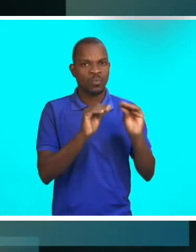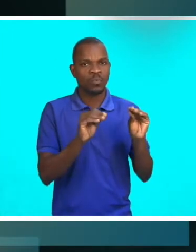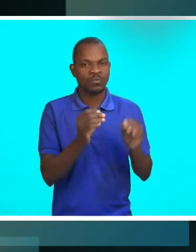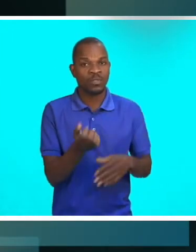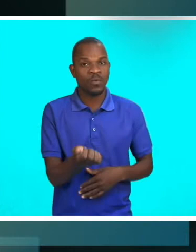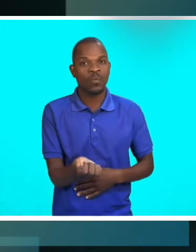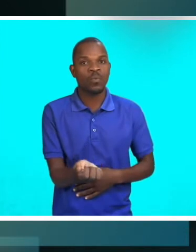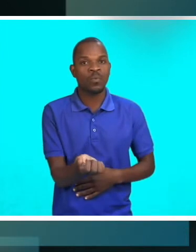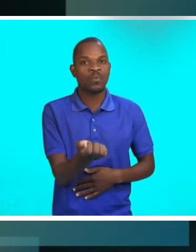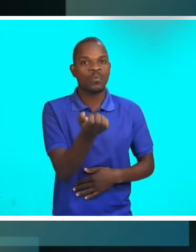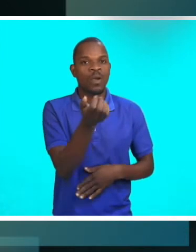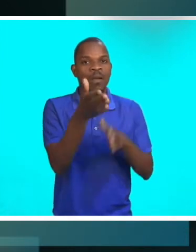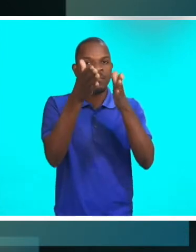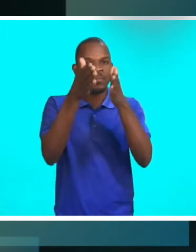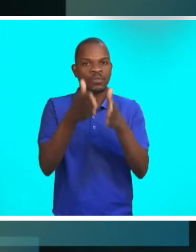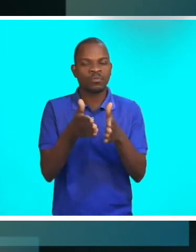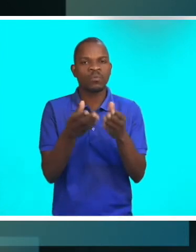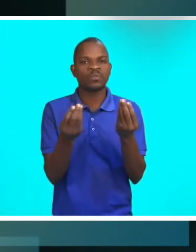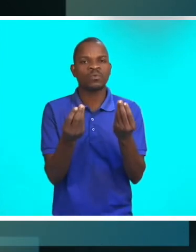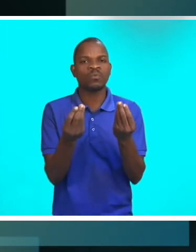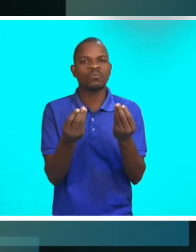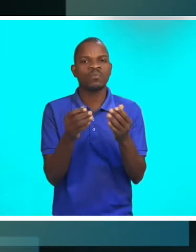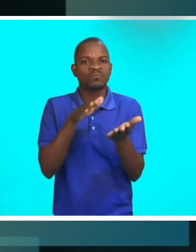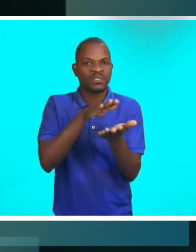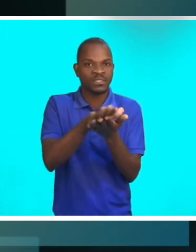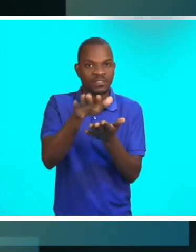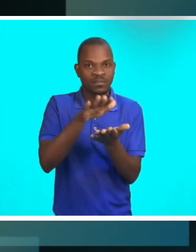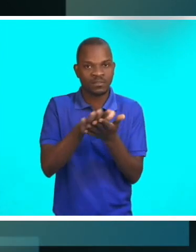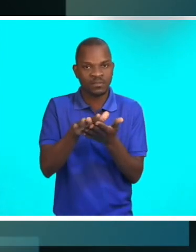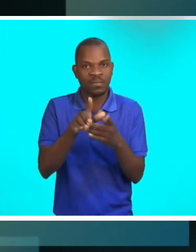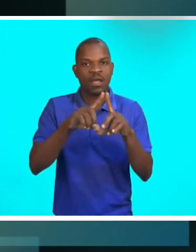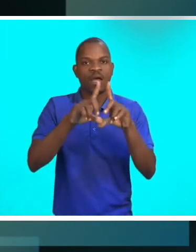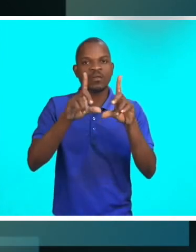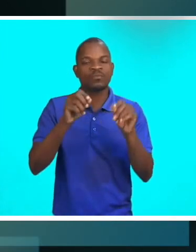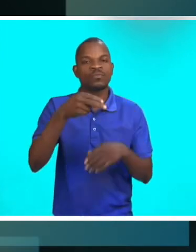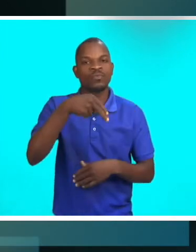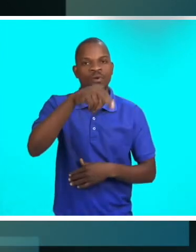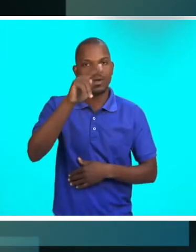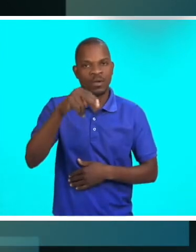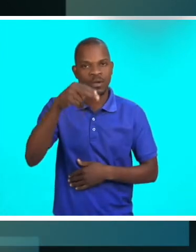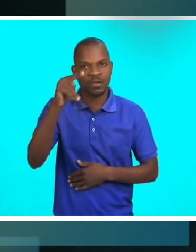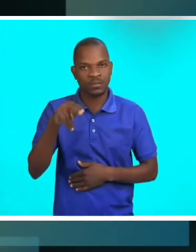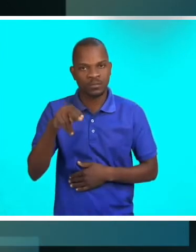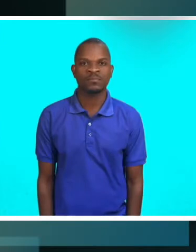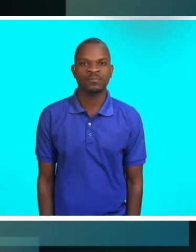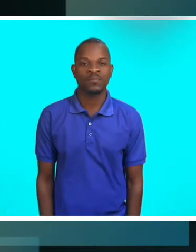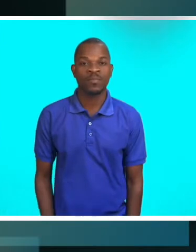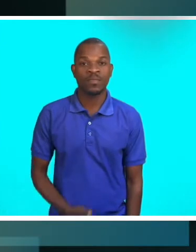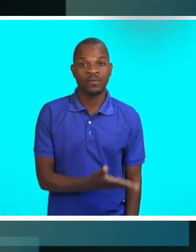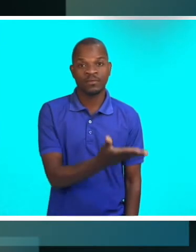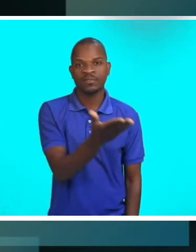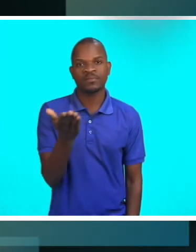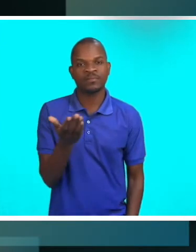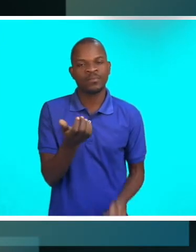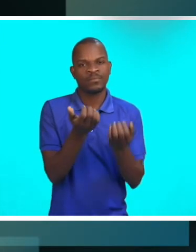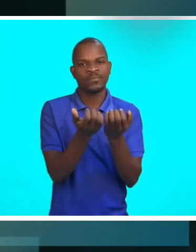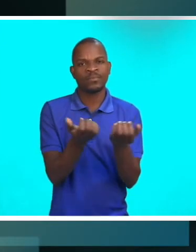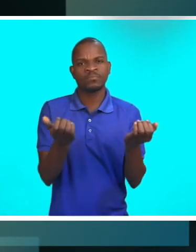na construção do indivíduo, através da prática e sensibilização das artes na comunidade. Essas crianças